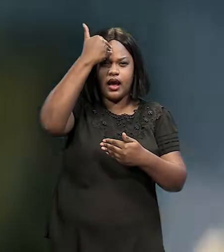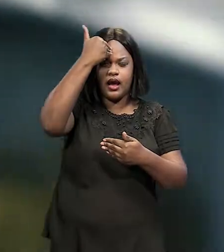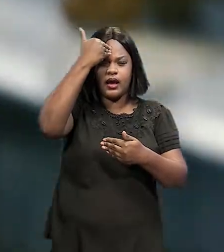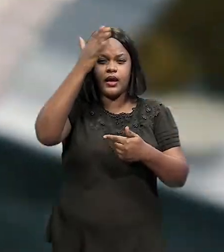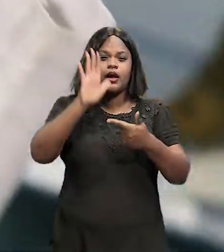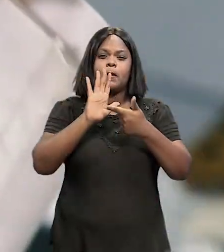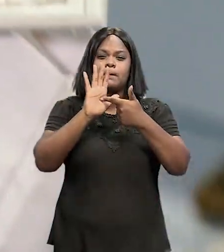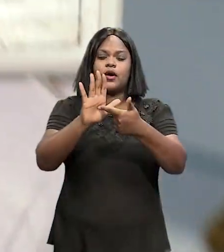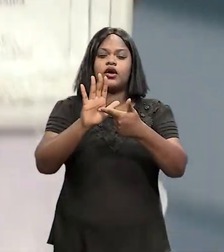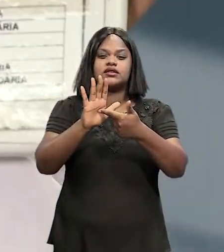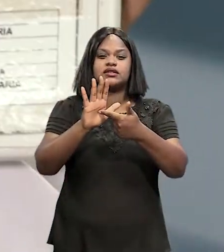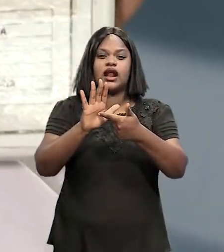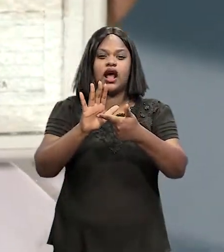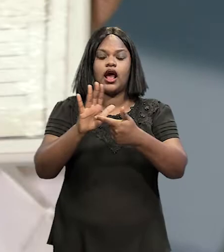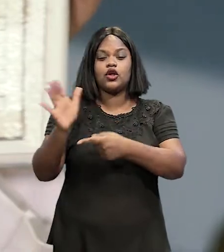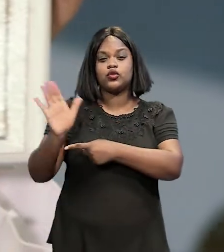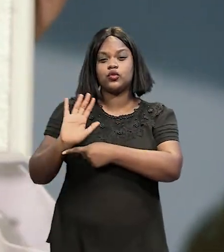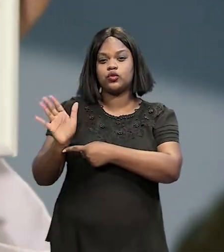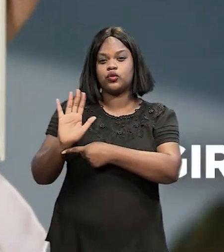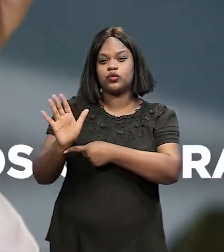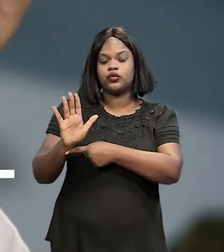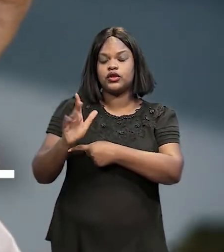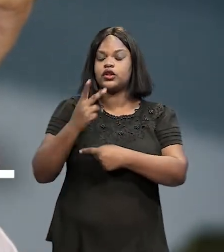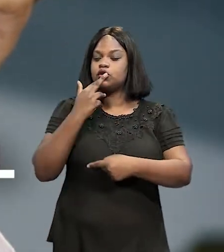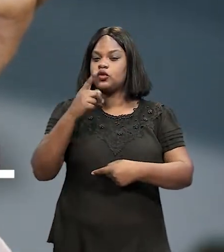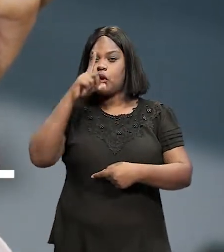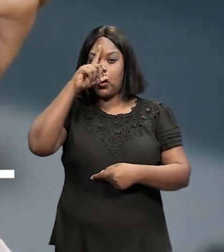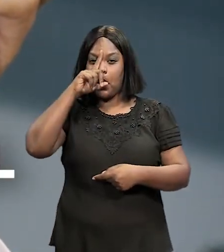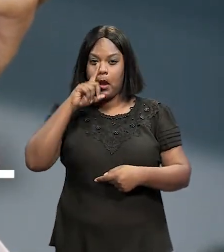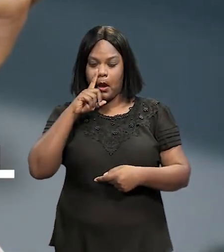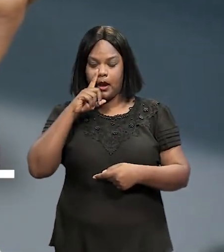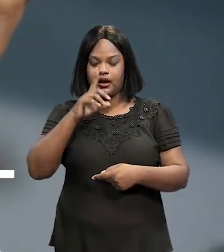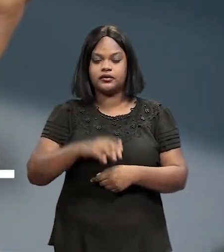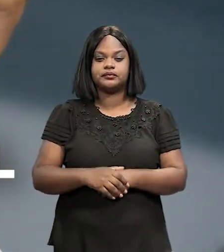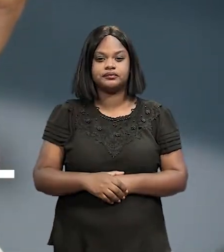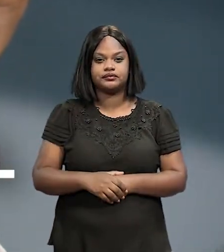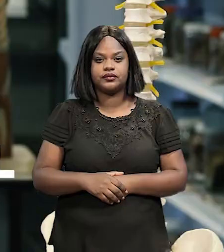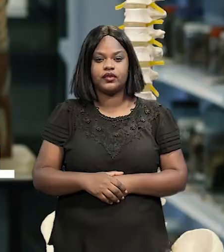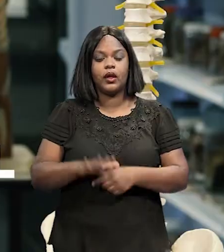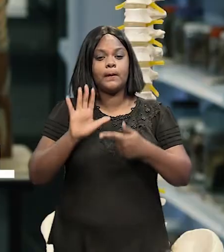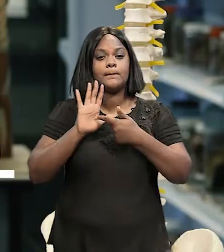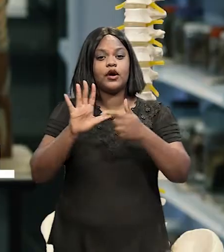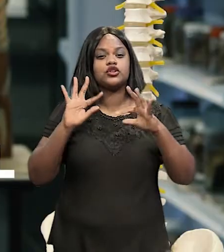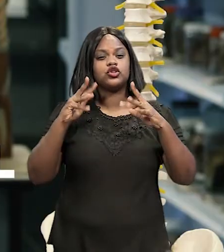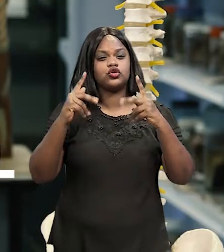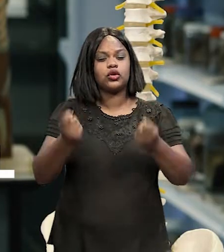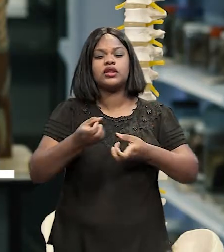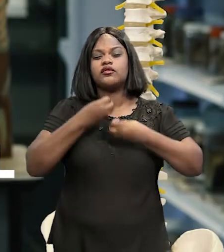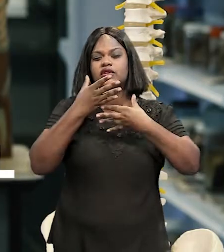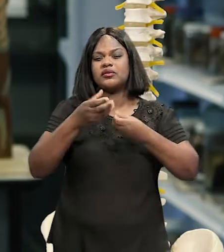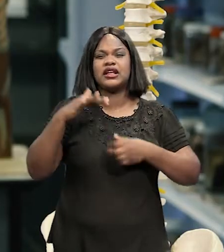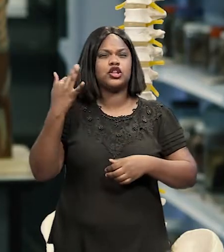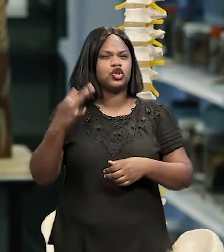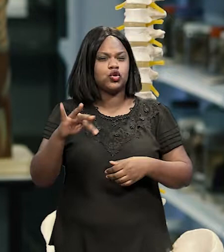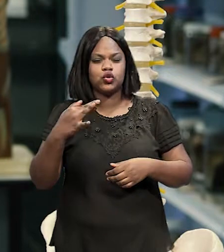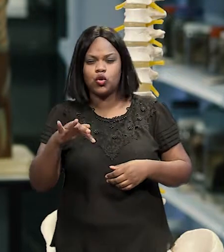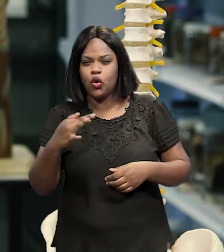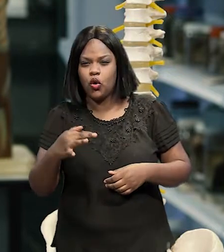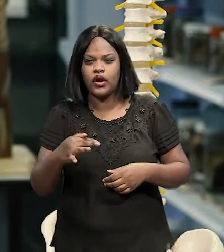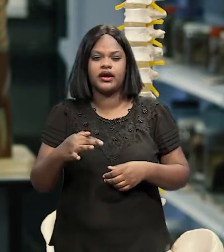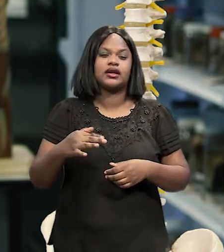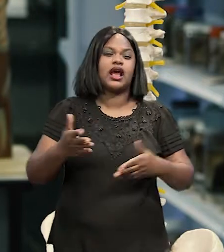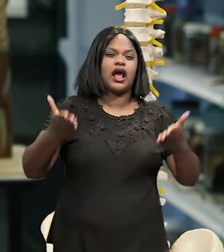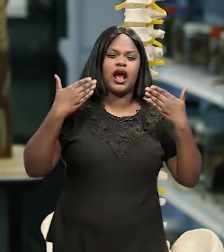aqui, destacada em amarelo, conhecida como giro pós-central. É nela que chegam as informações sobre dor,